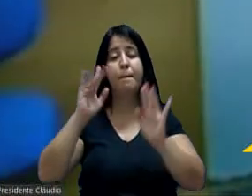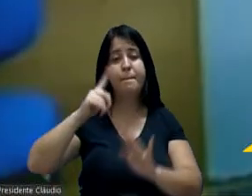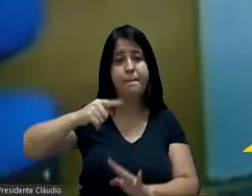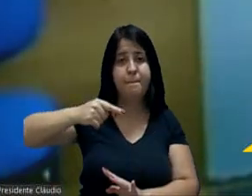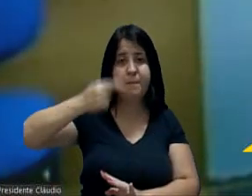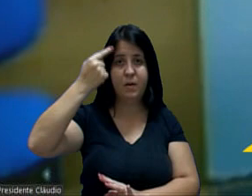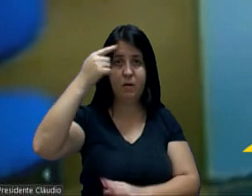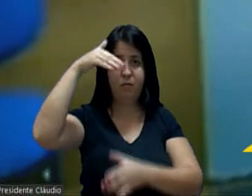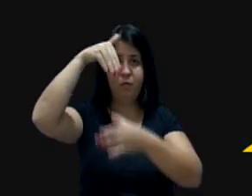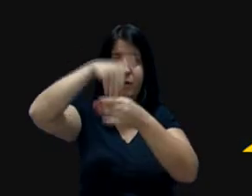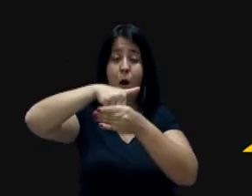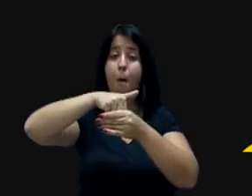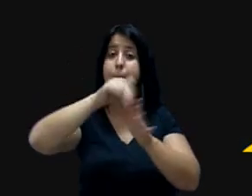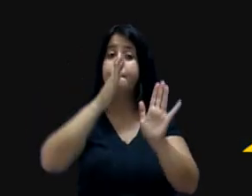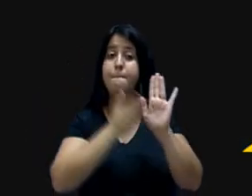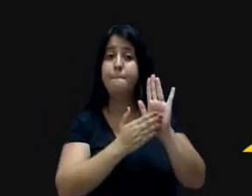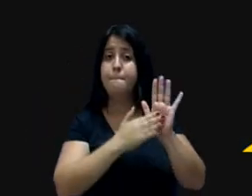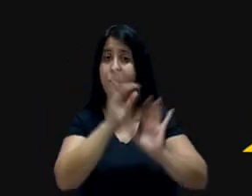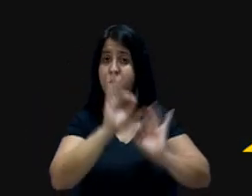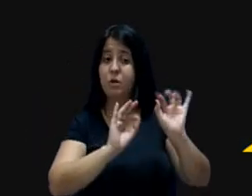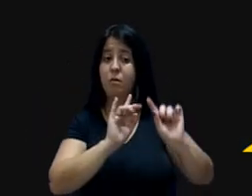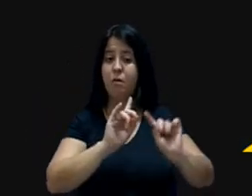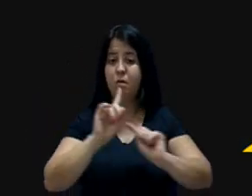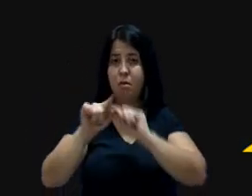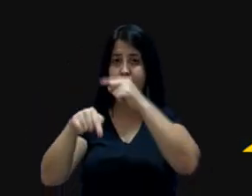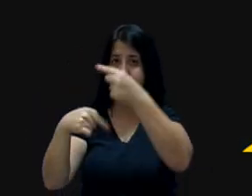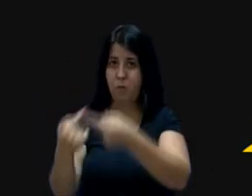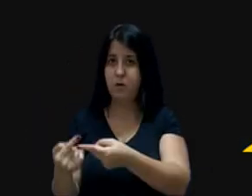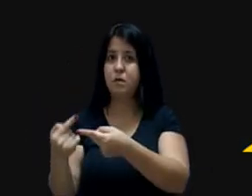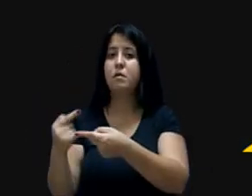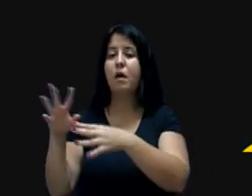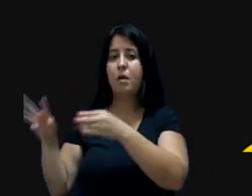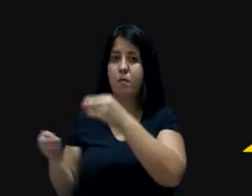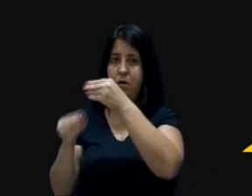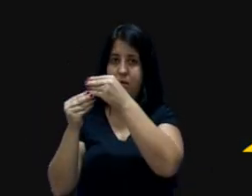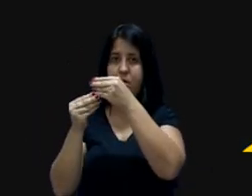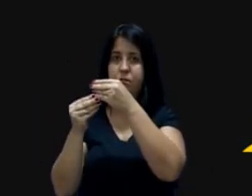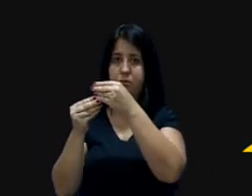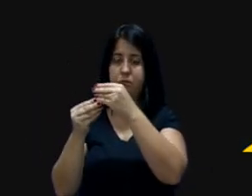primeiramente, nós vamos votar o projeto e logo em seguida a emenda, vereador.